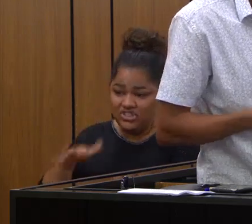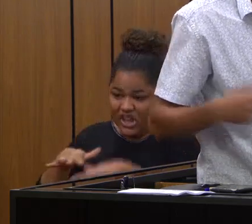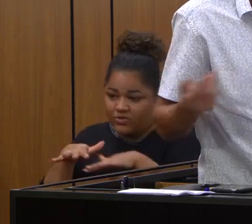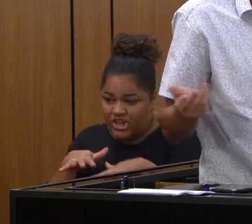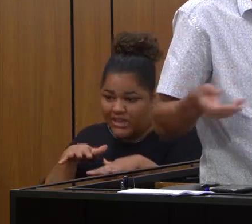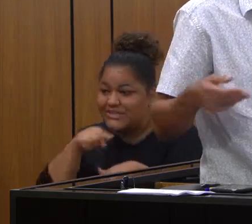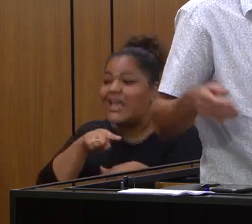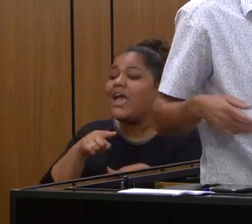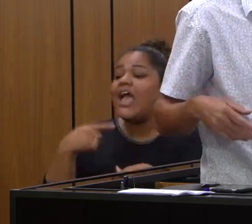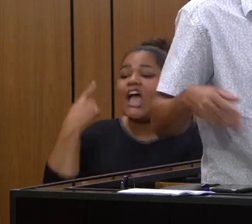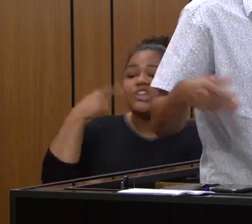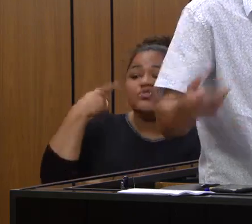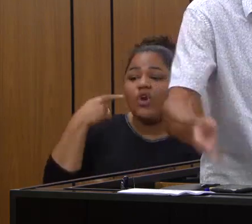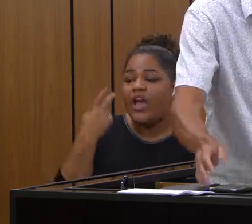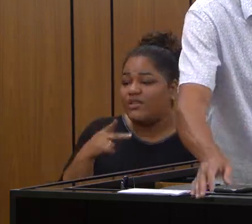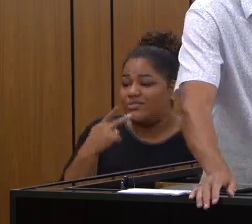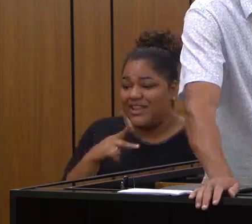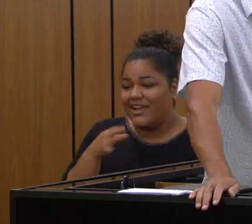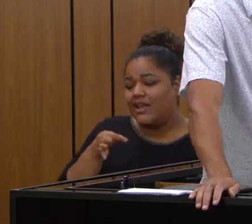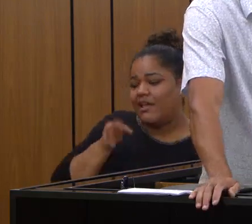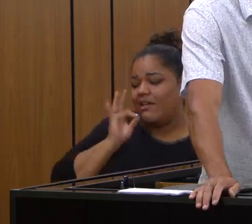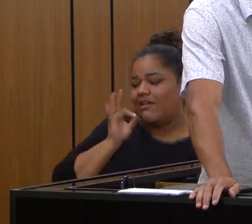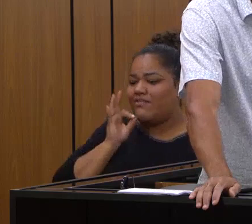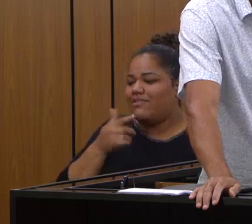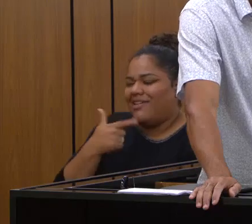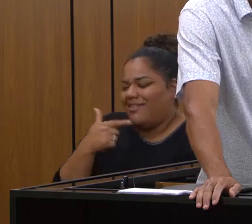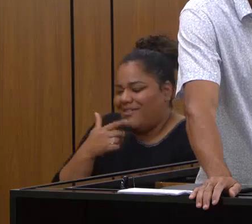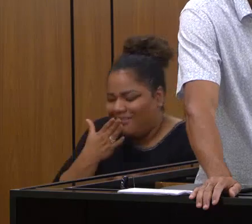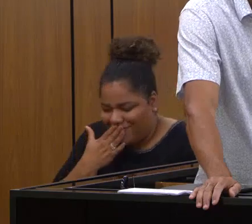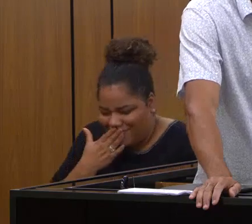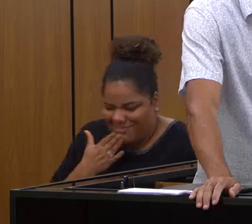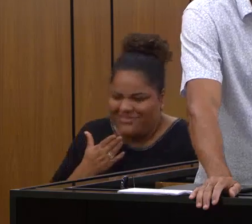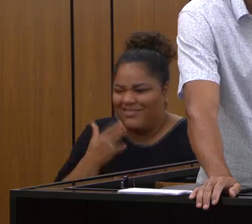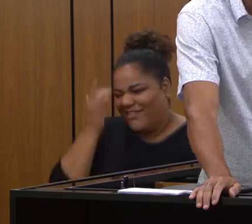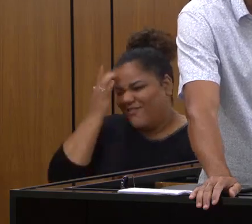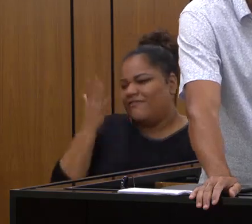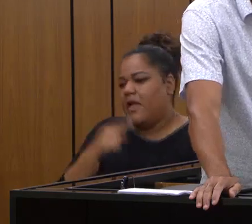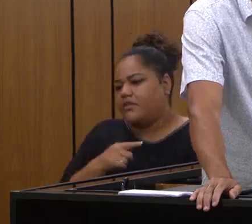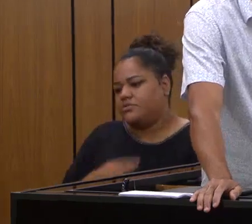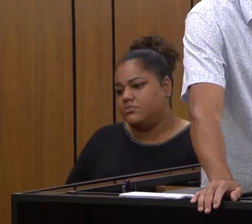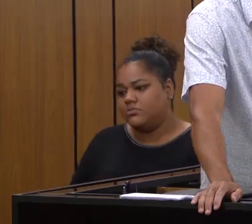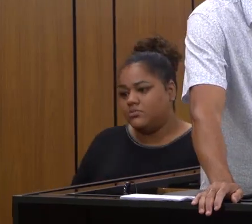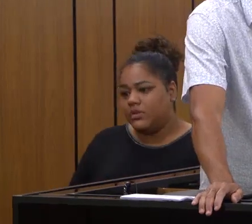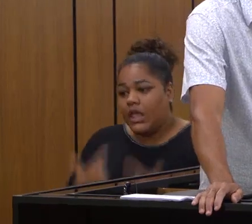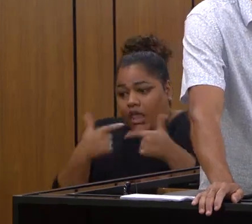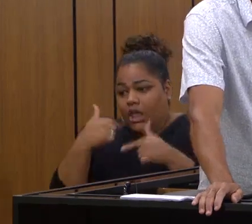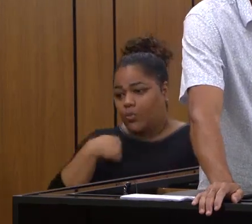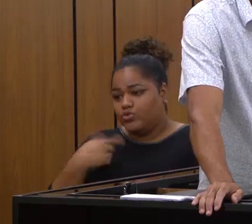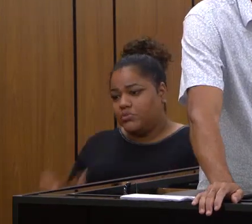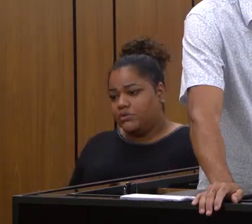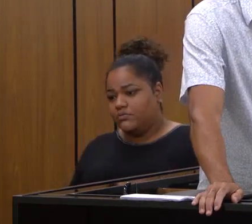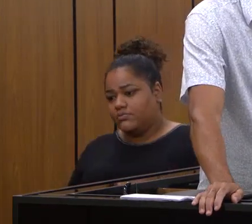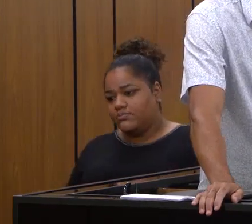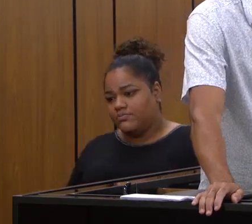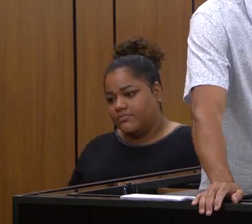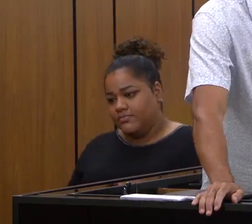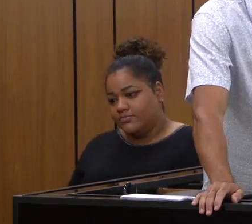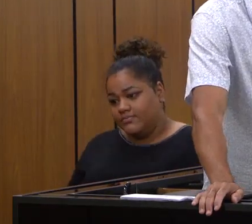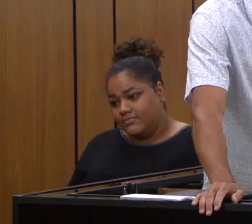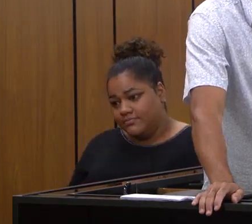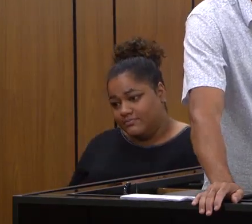e rindo como se diz ou seja com licença da palavra tá no papo né todo mundo entende essa linguagem né Então